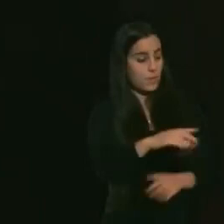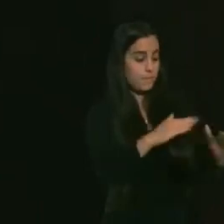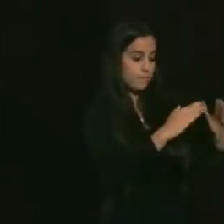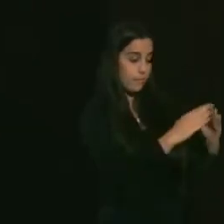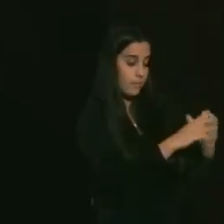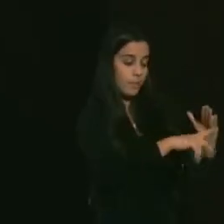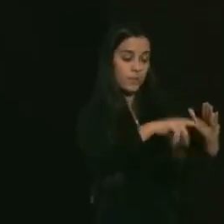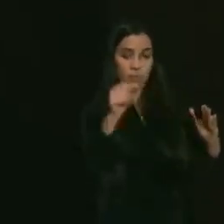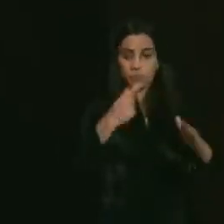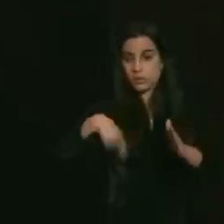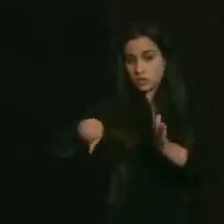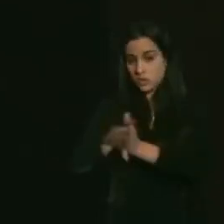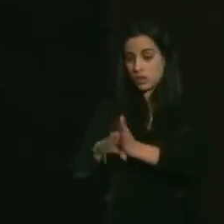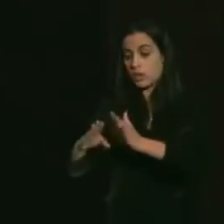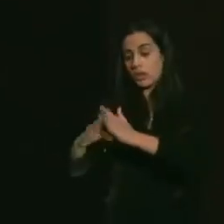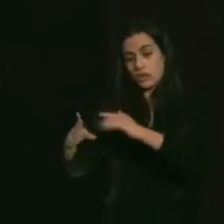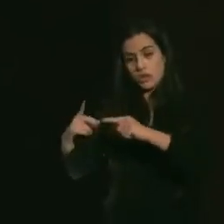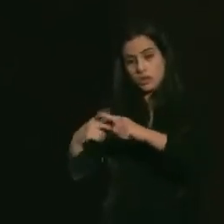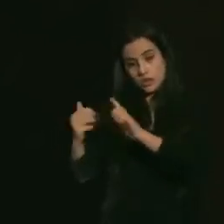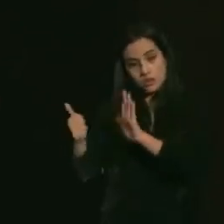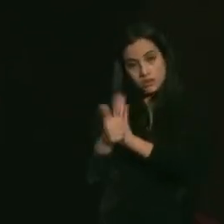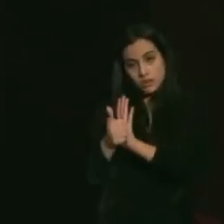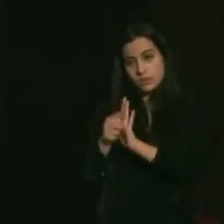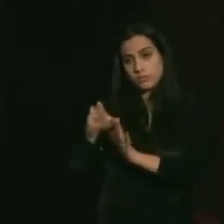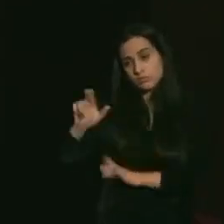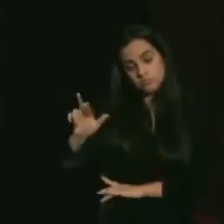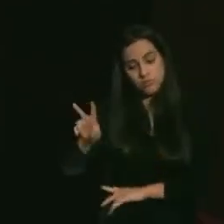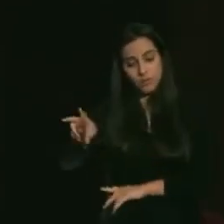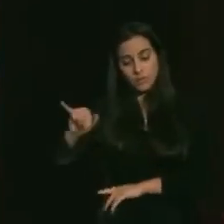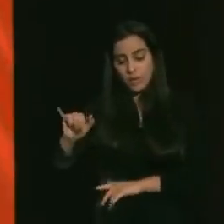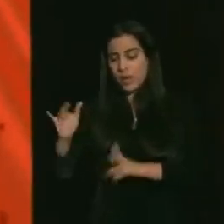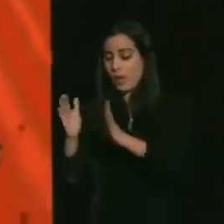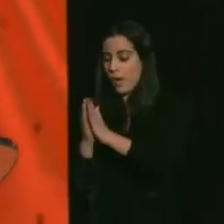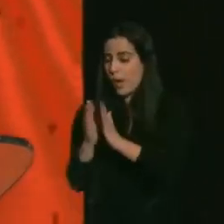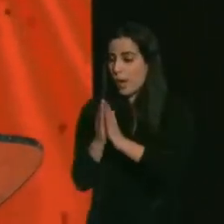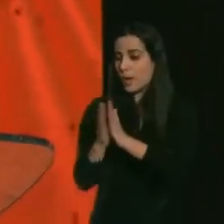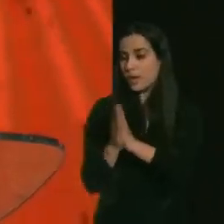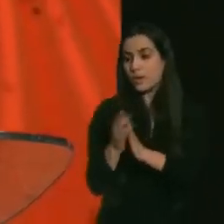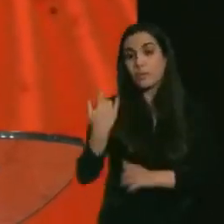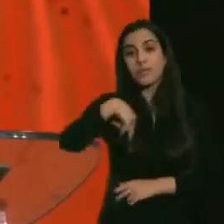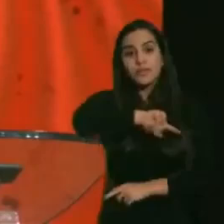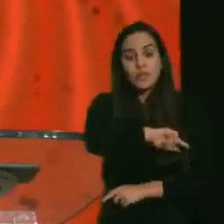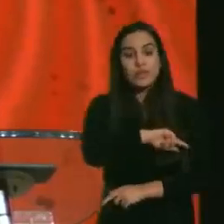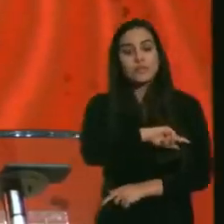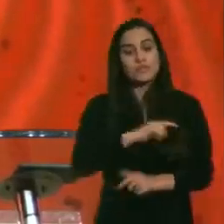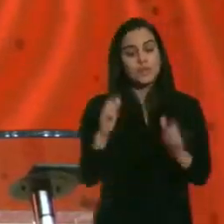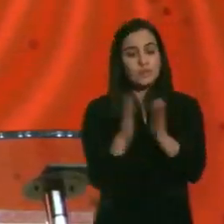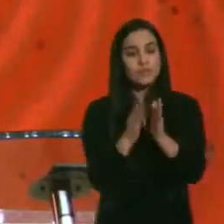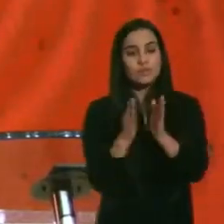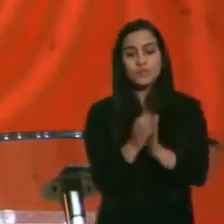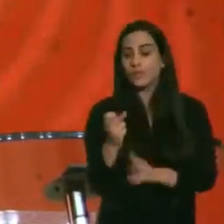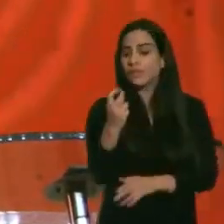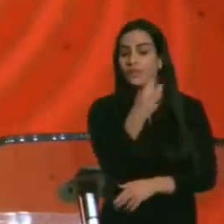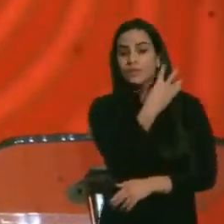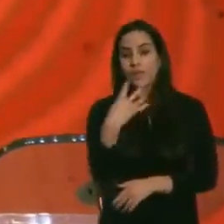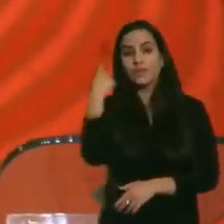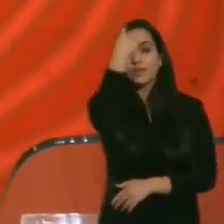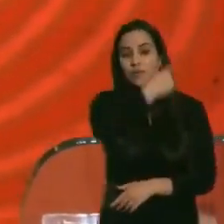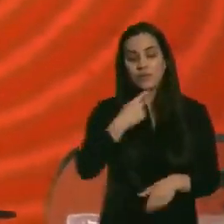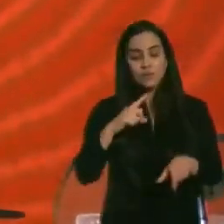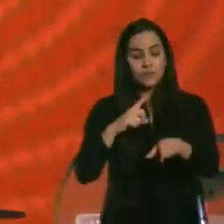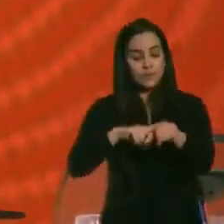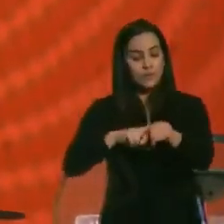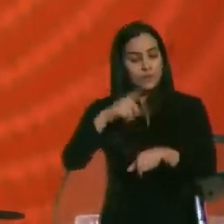à igreja, vai derramar seu coração na sala de oração ou na capela, mas nós vamos orar 24 horas por dia.